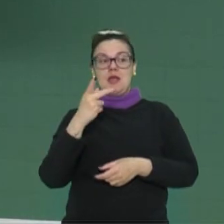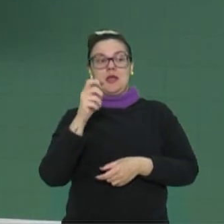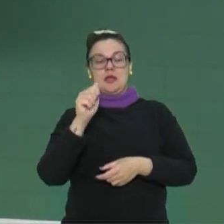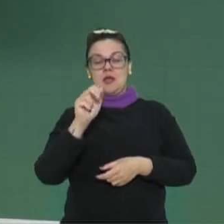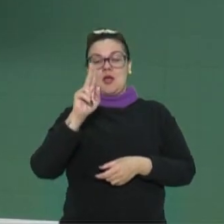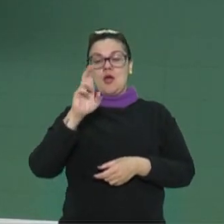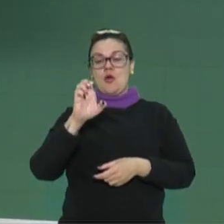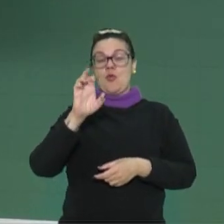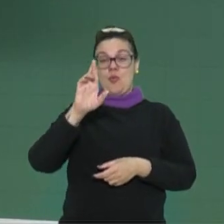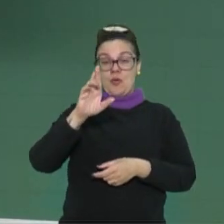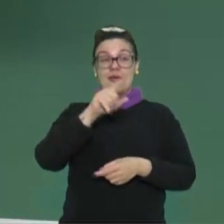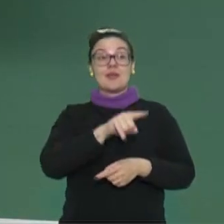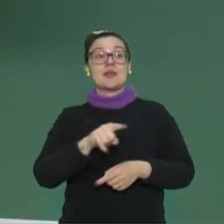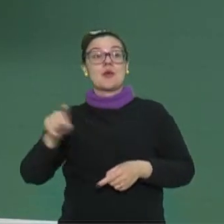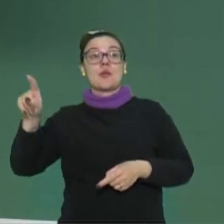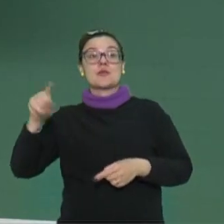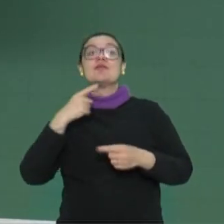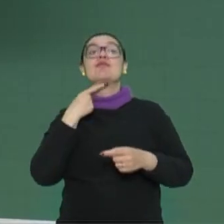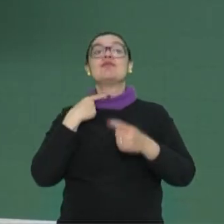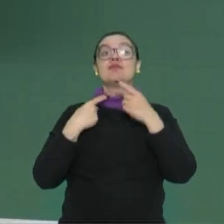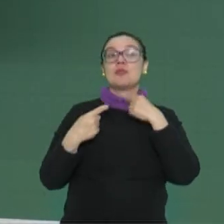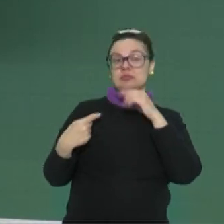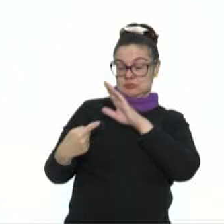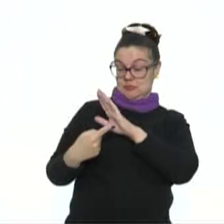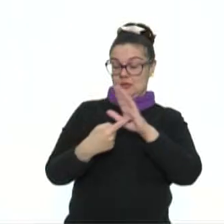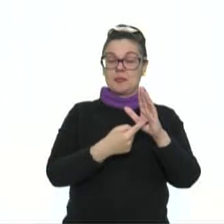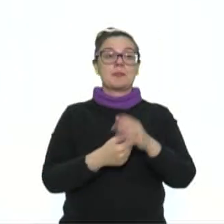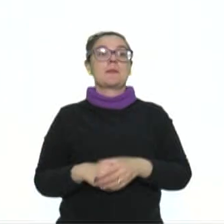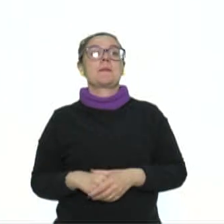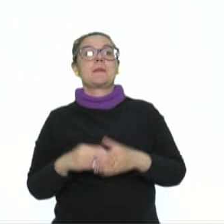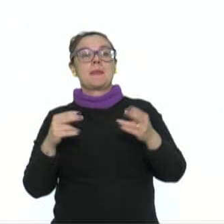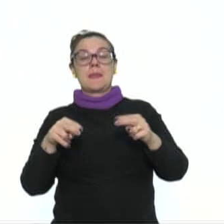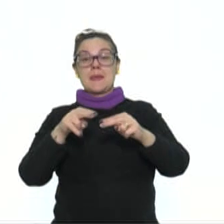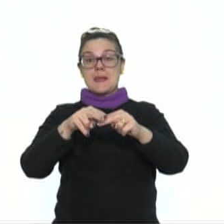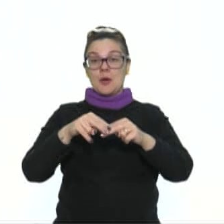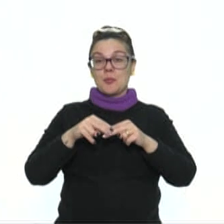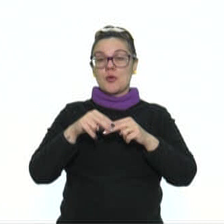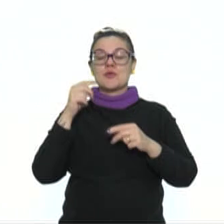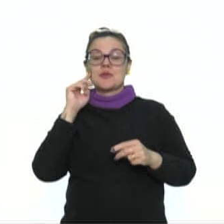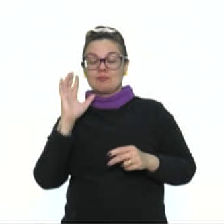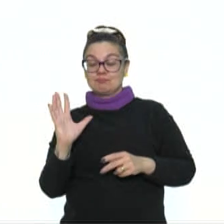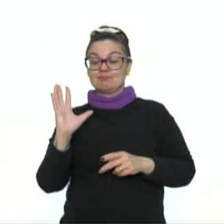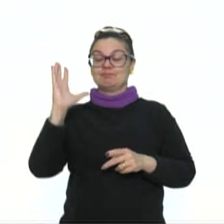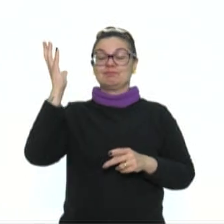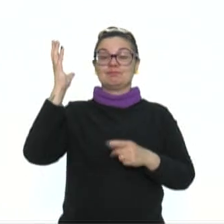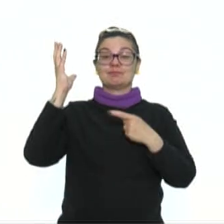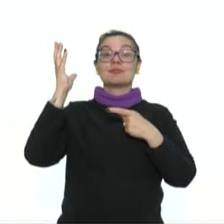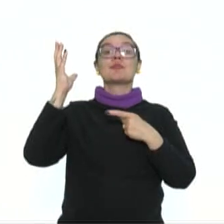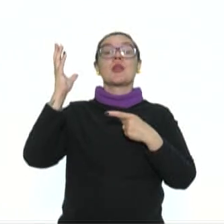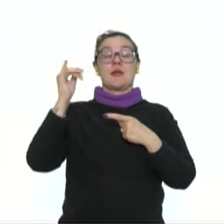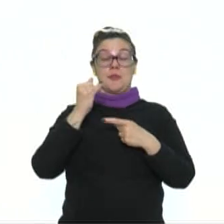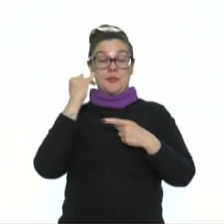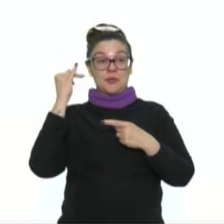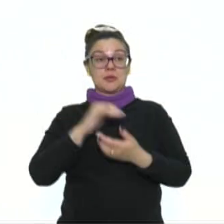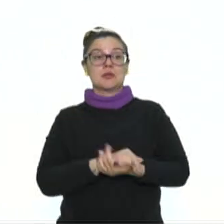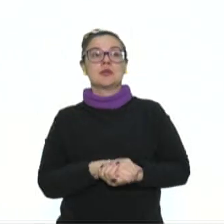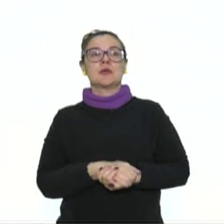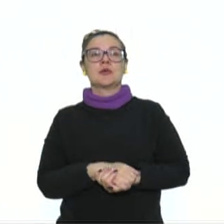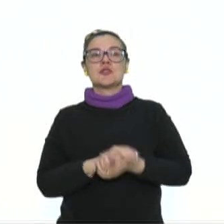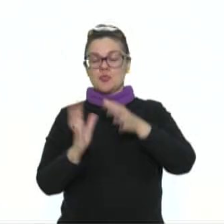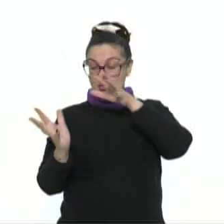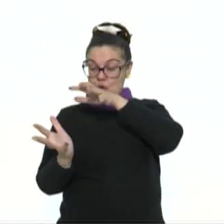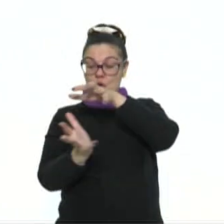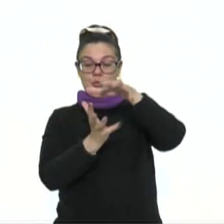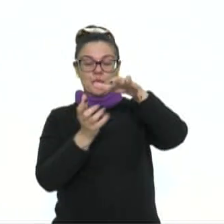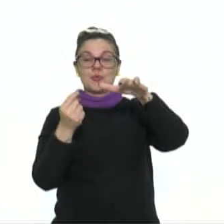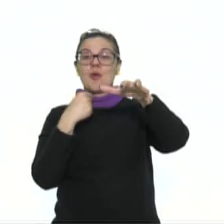temas muito importantes nesse momento. Por isso, a noção de fenômeno é muito importante aqui nesse momento. O